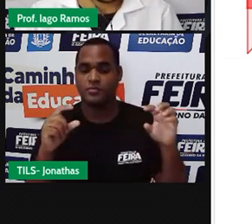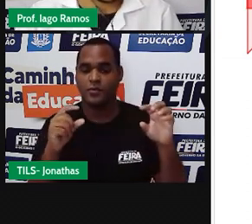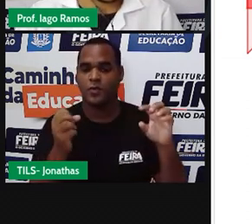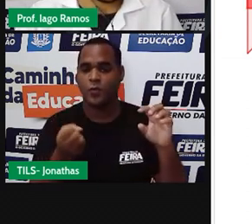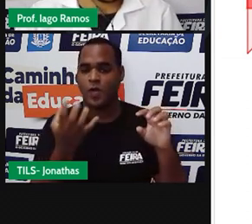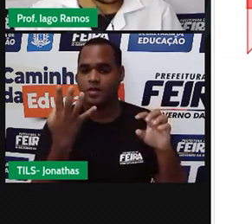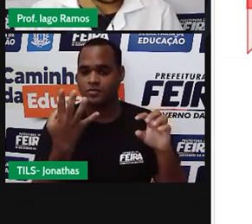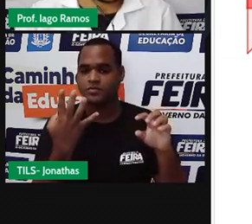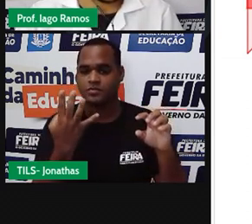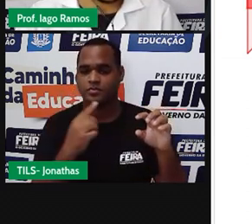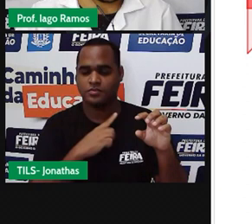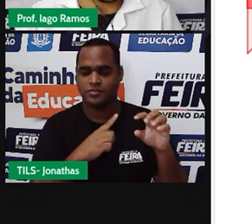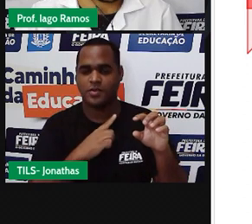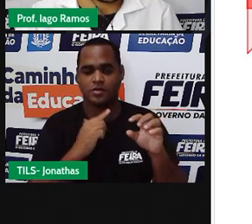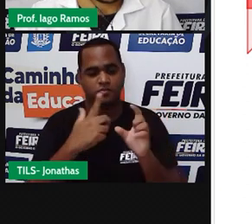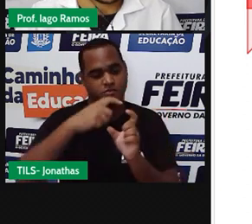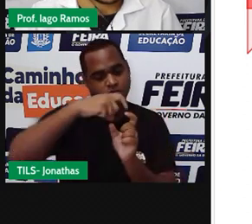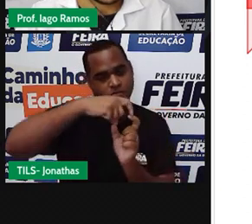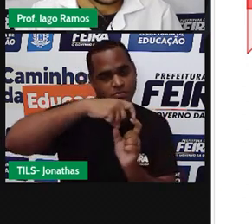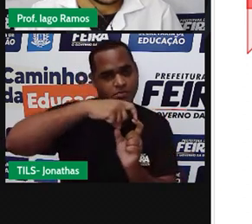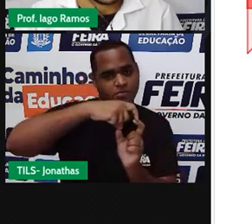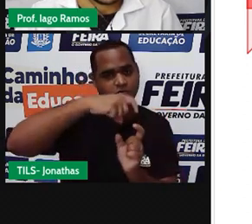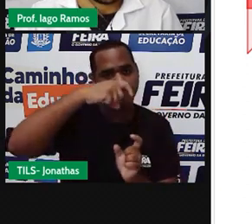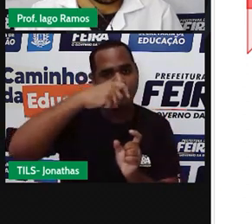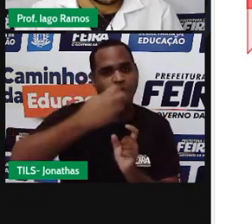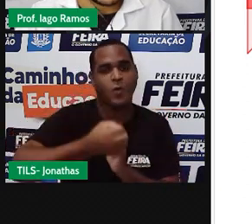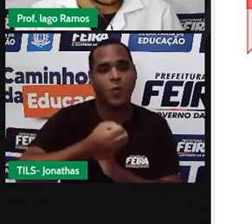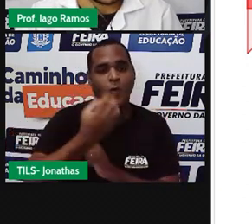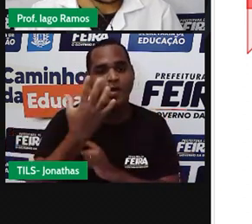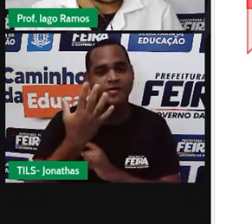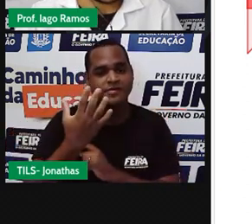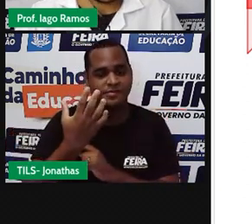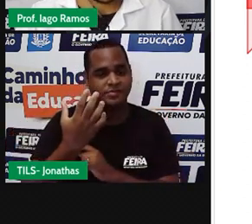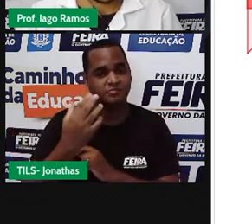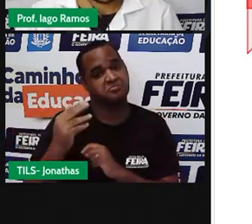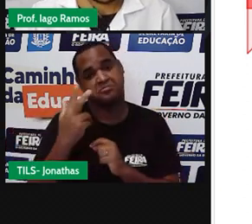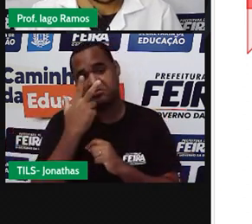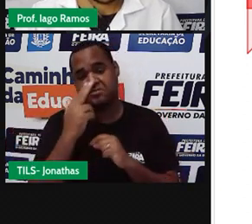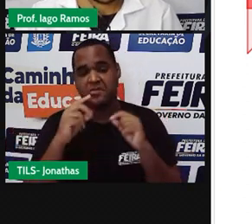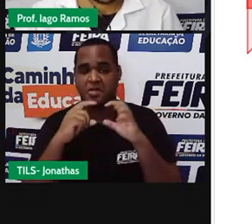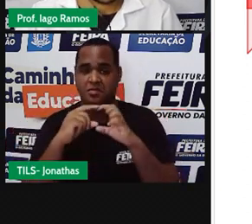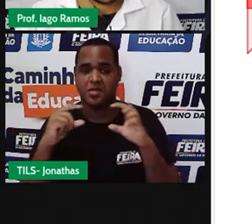colocar quatro aqui ou então até aqui nem parece